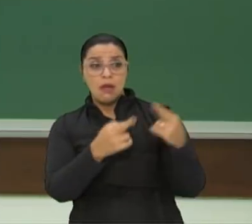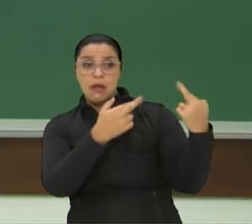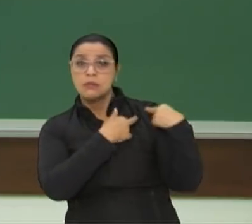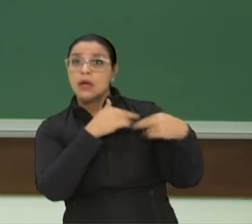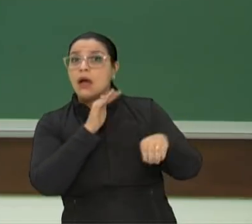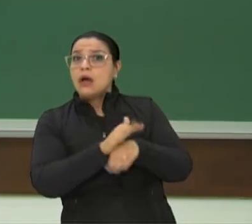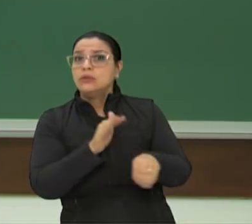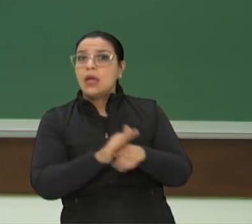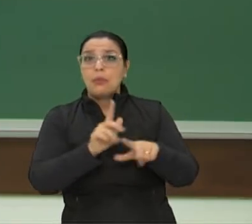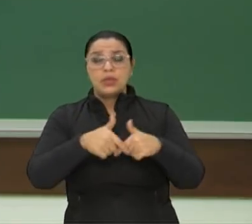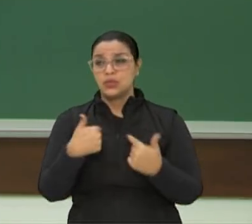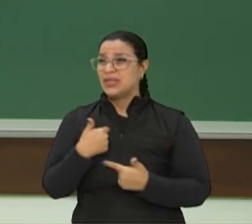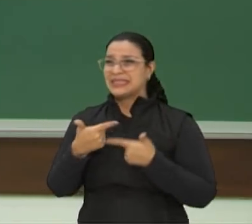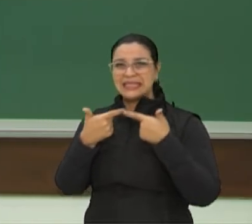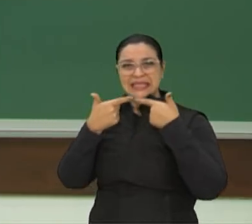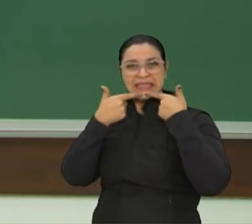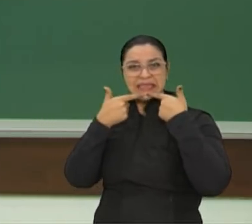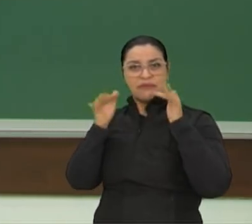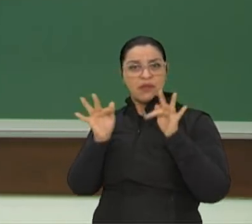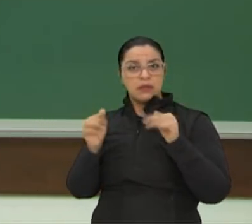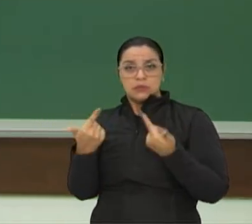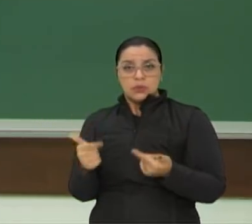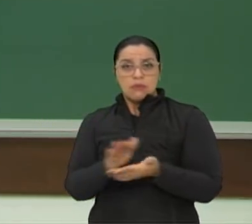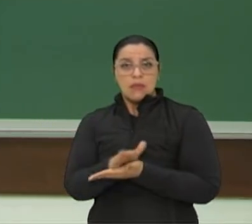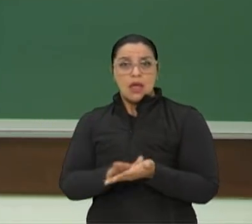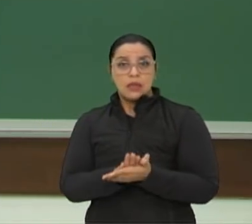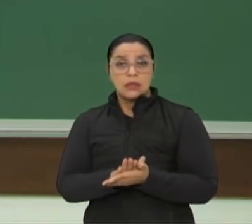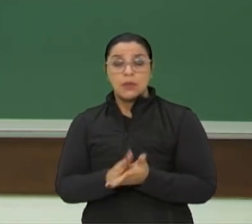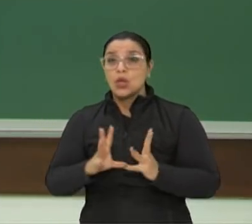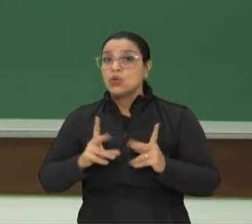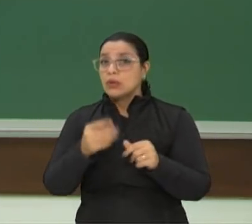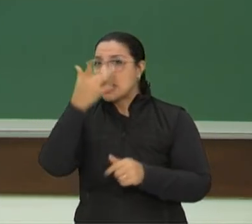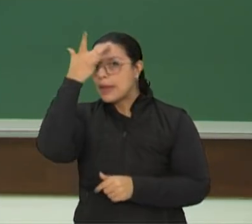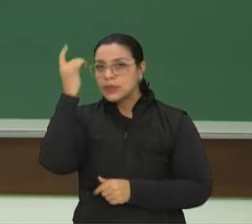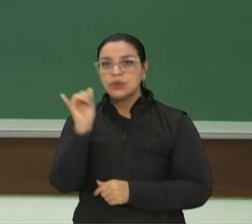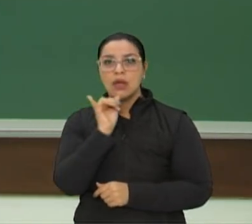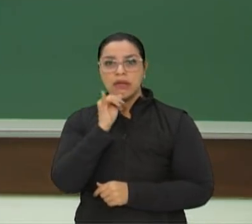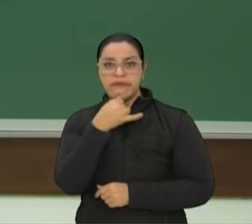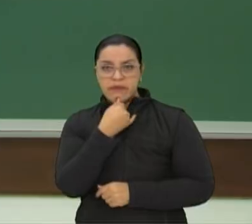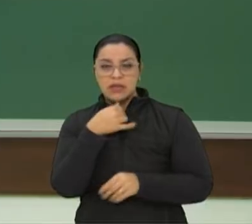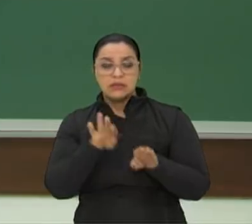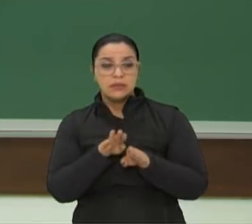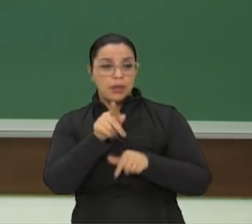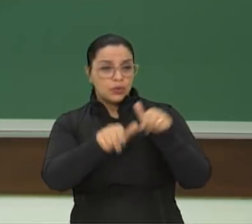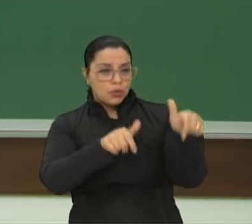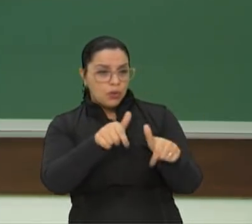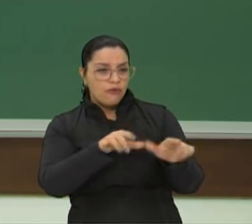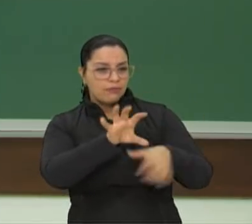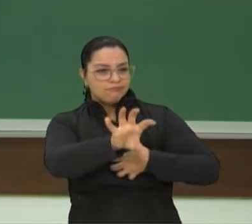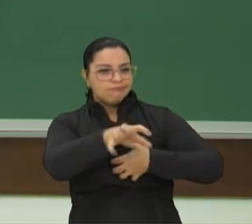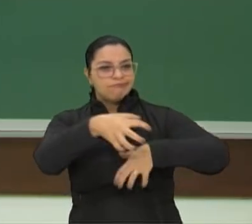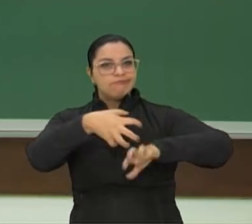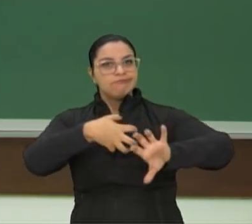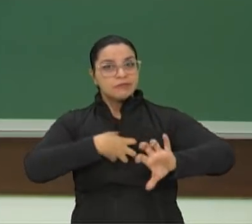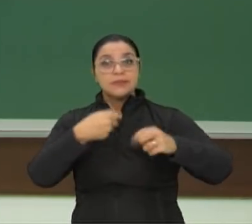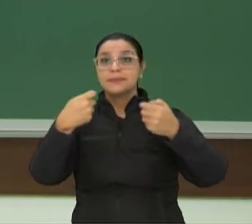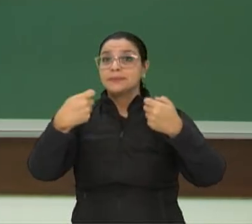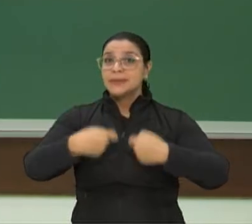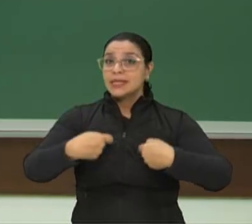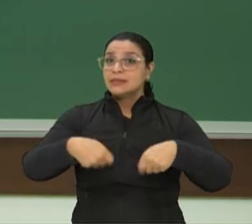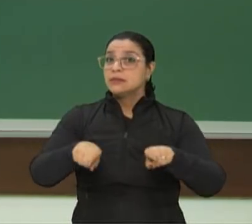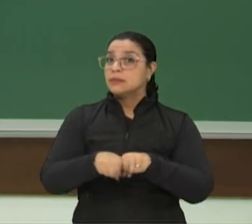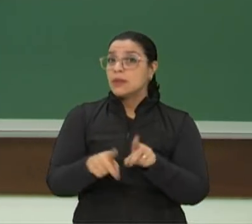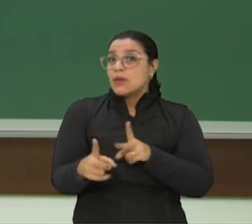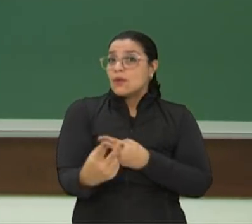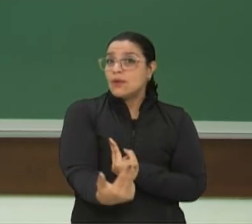por isso. Então nenhum governante deveria ser feliz. Porque qualquer pessoa que esteja infeliz na sua população, isso deveria proporcionar para ele